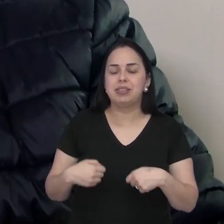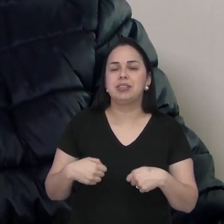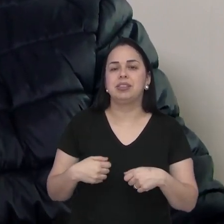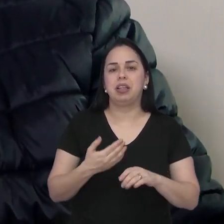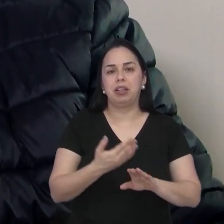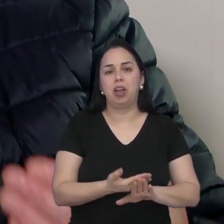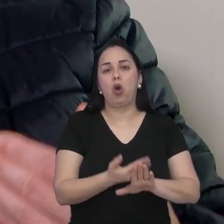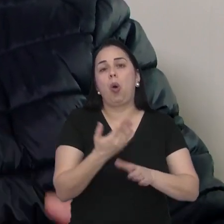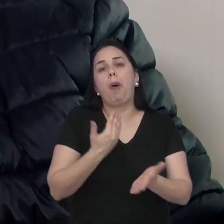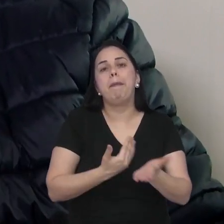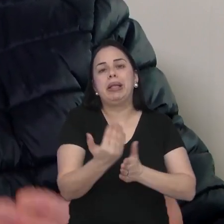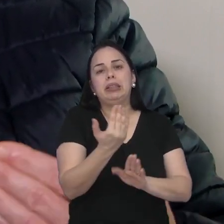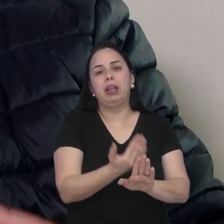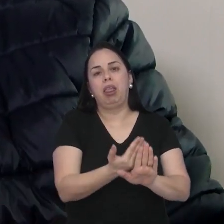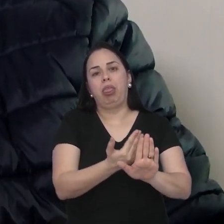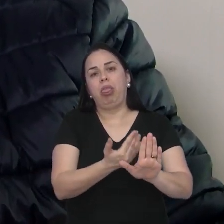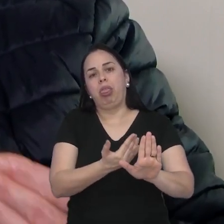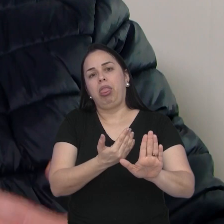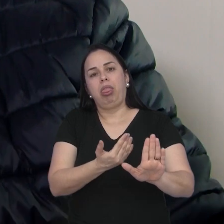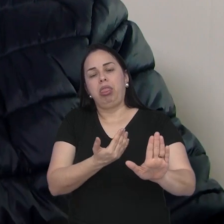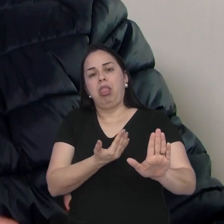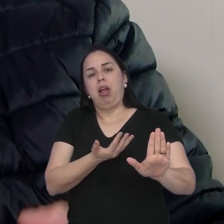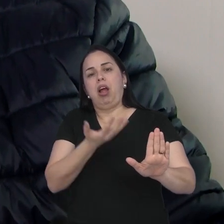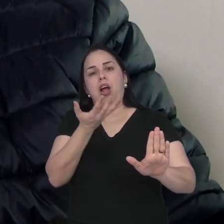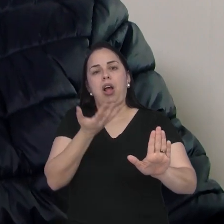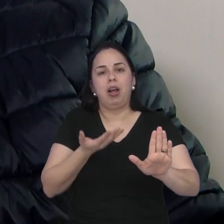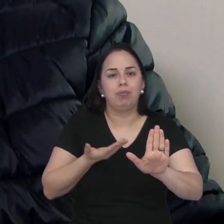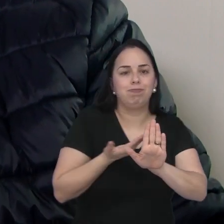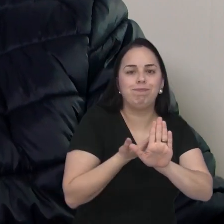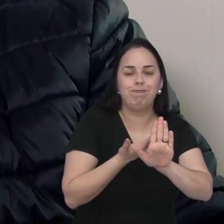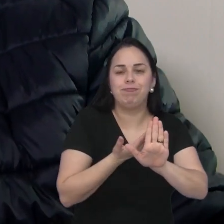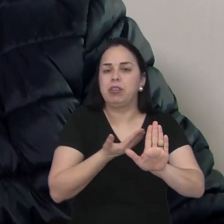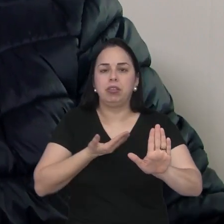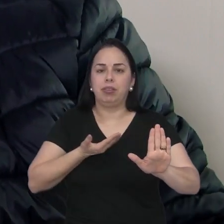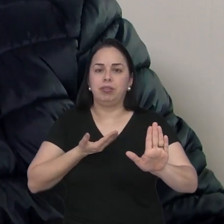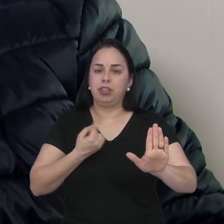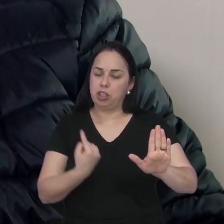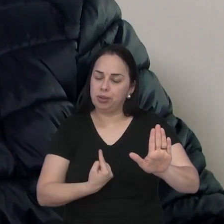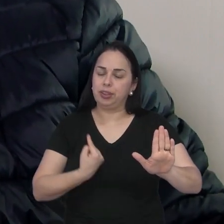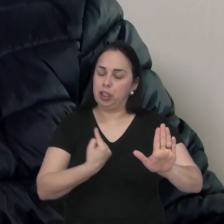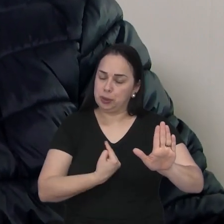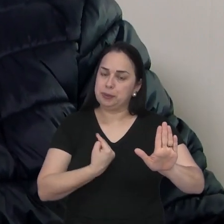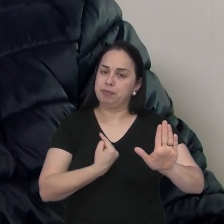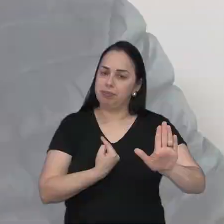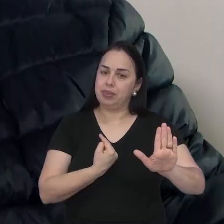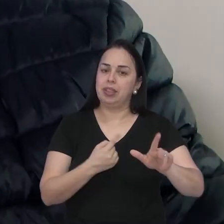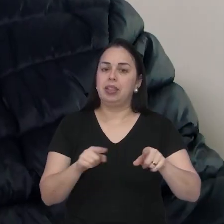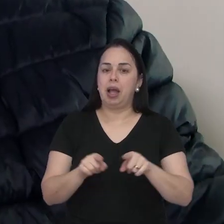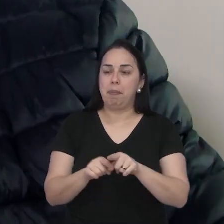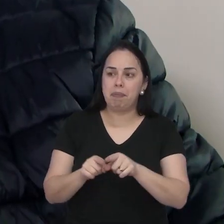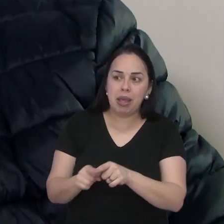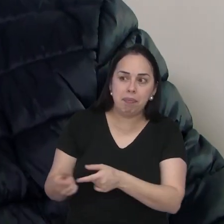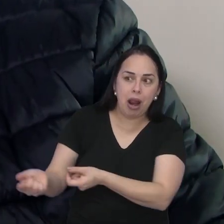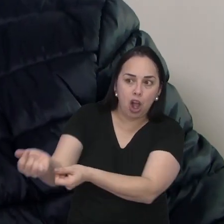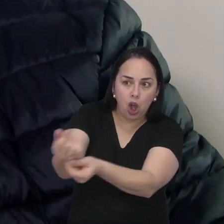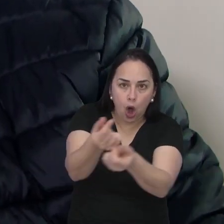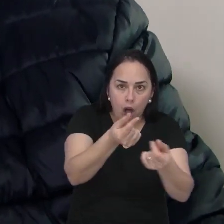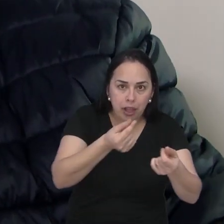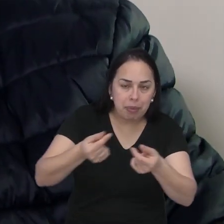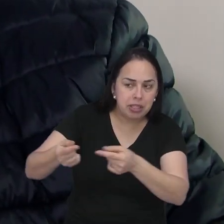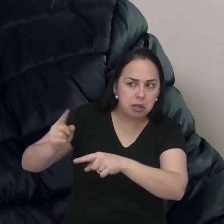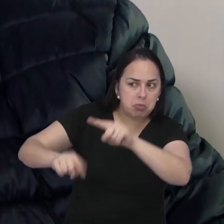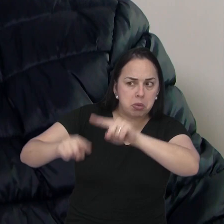tenho a tendência de ir me afastando cada vez mais dessas relações e produzindo mais essa solidão. Ao mesmo tempo, para o mercado